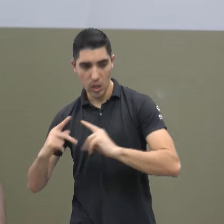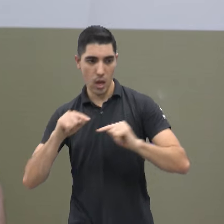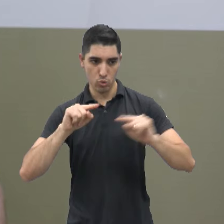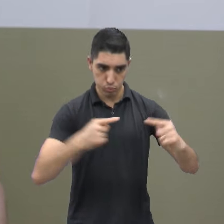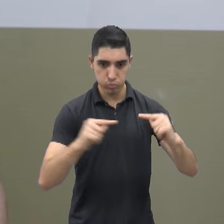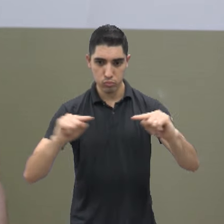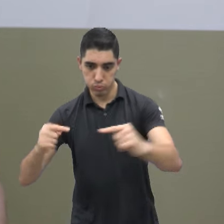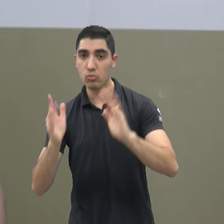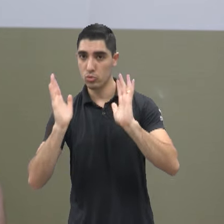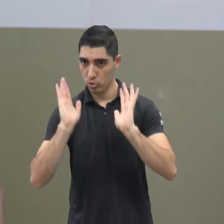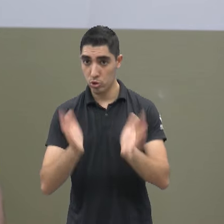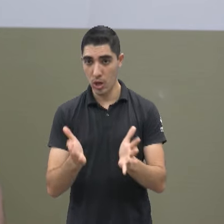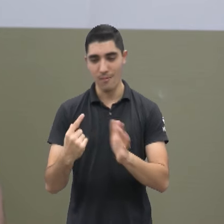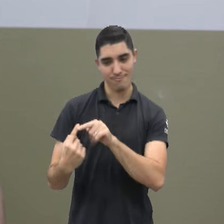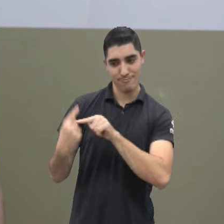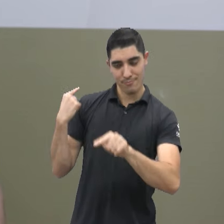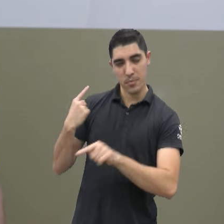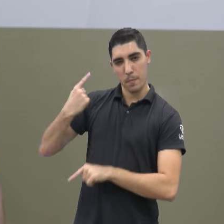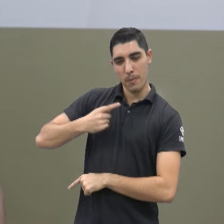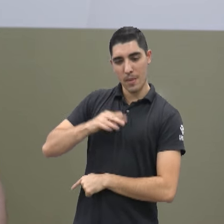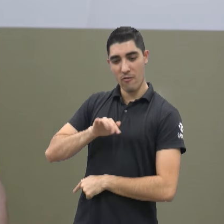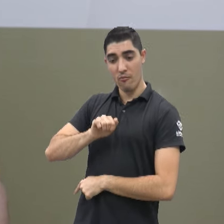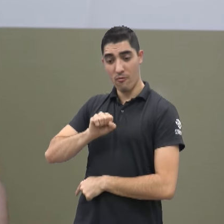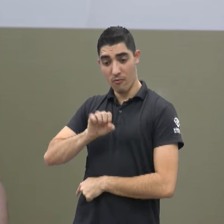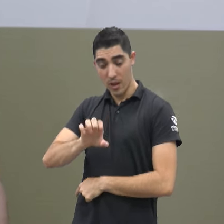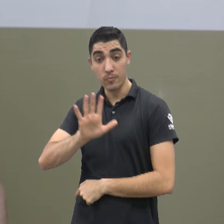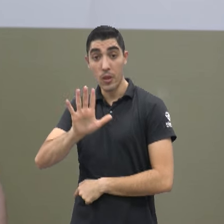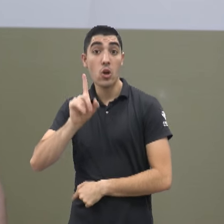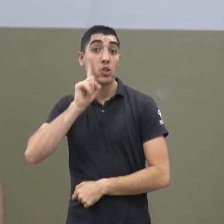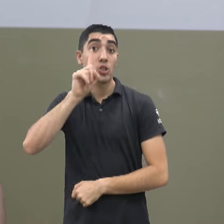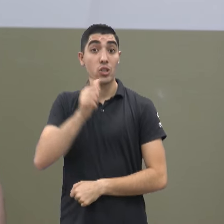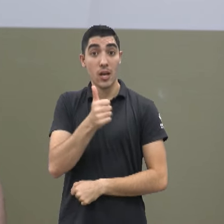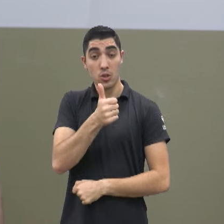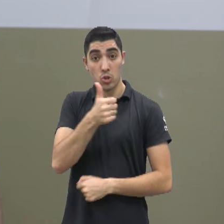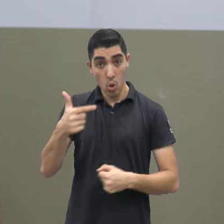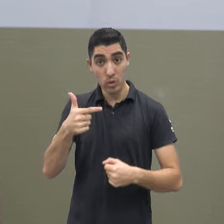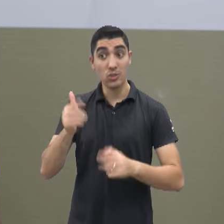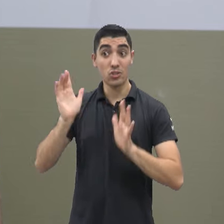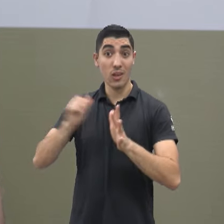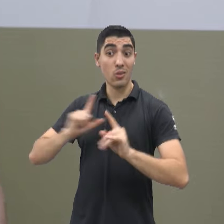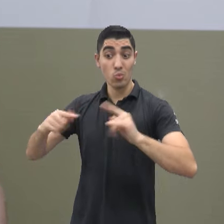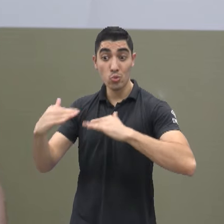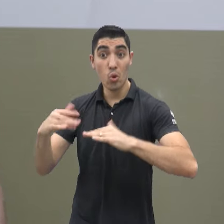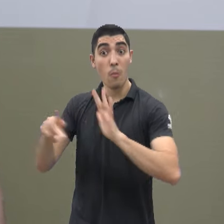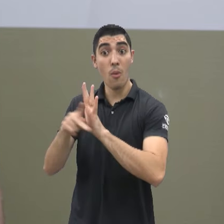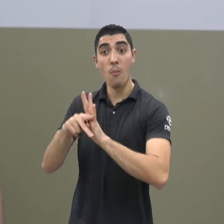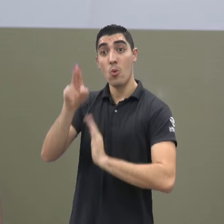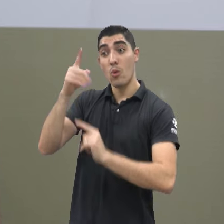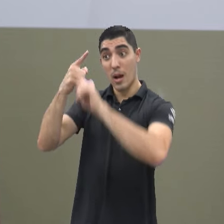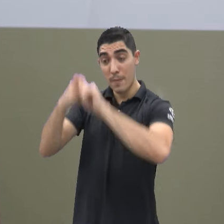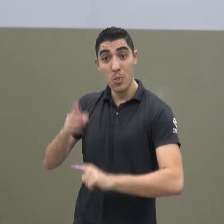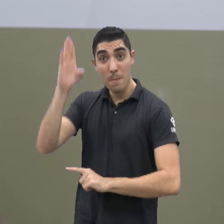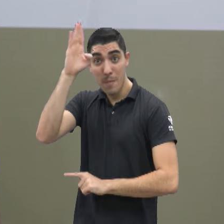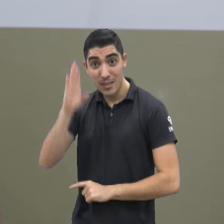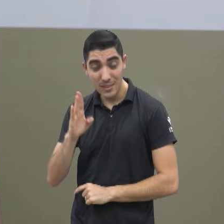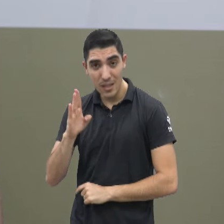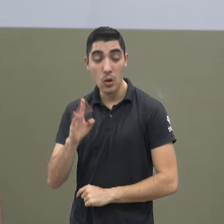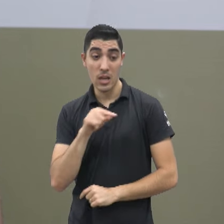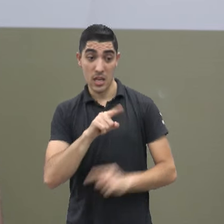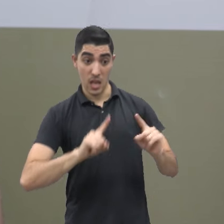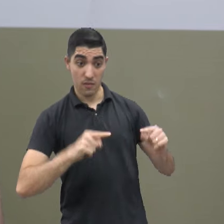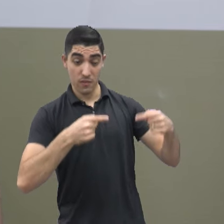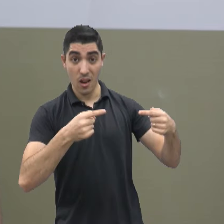eu realmente prefiro pela distância. Dia 12 a gente ia ter um jogo em casa pelo NBB, né, que era um sábado. E os jogos, as finais do Paulista vão ser